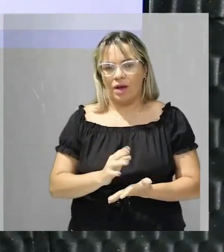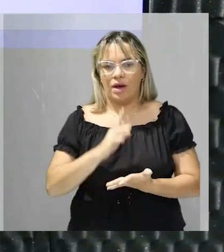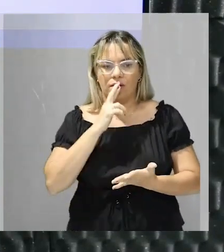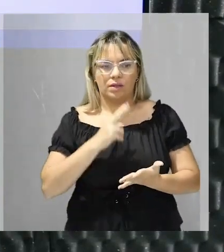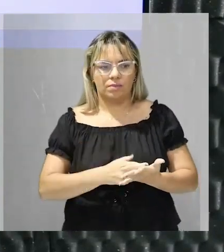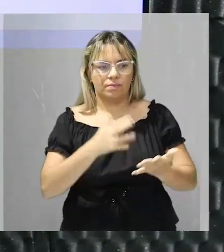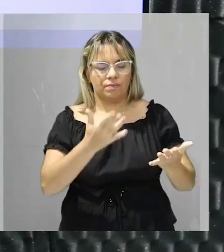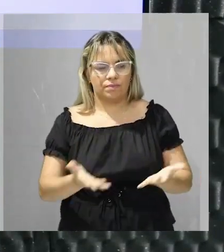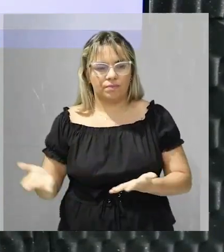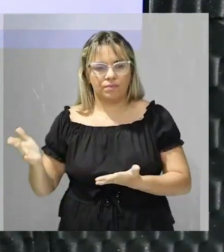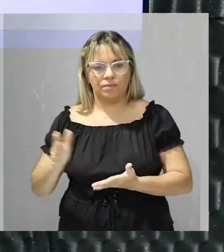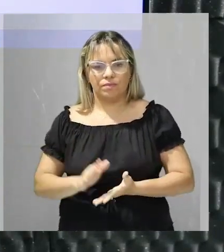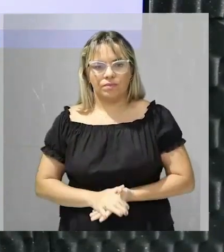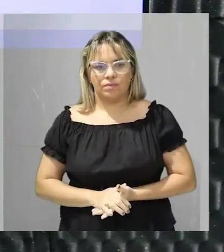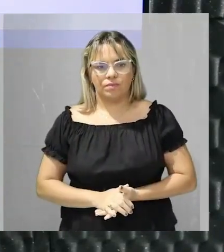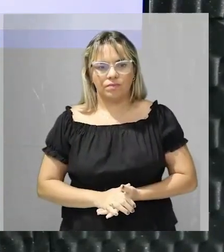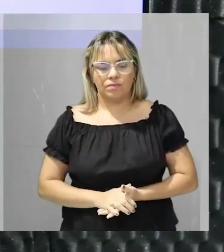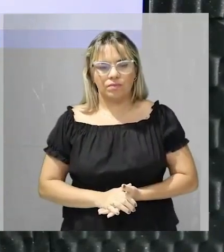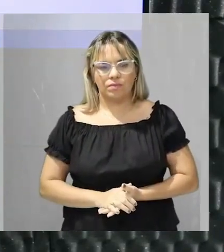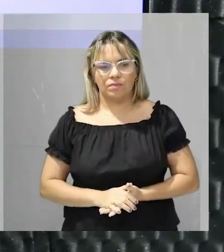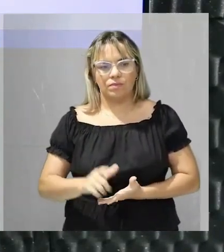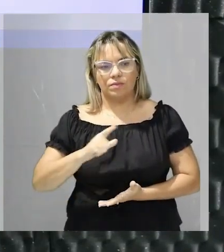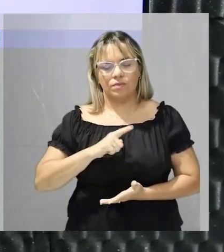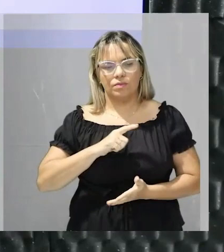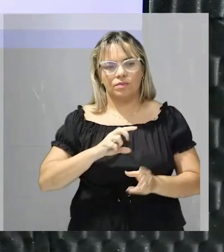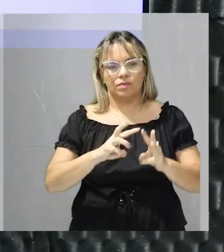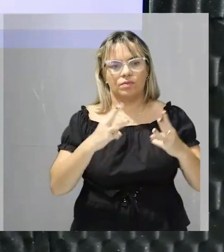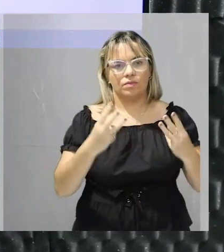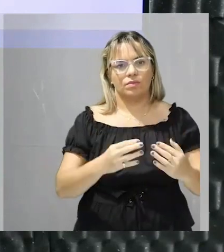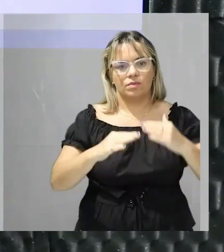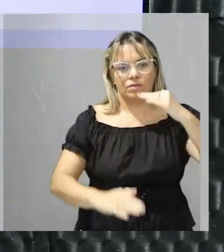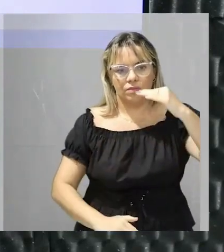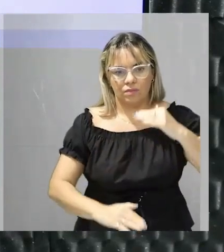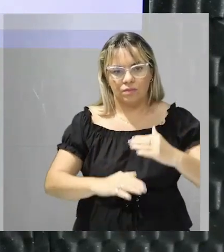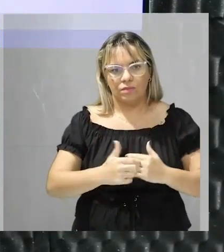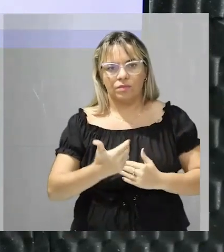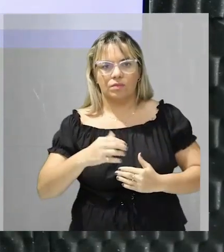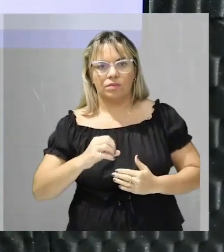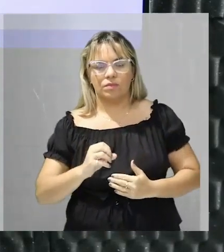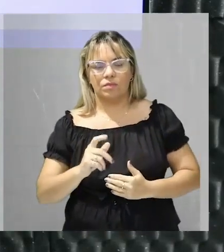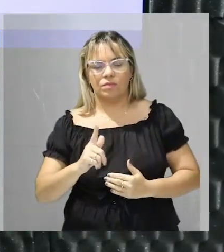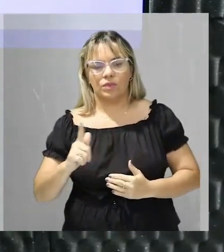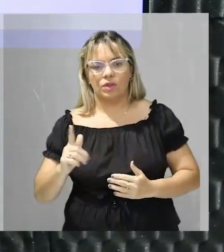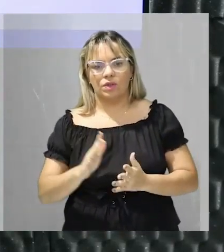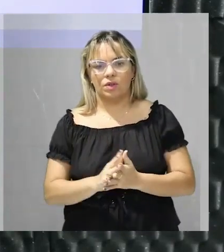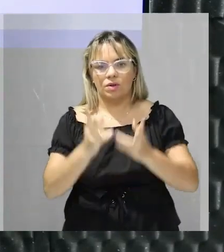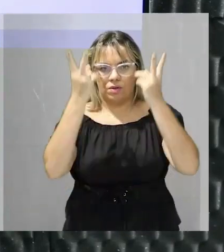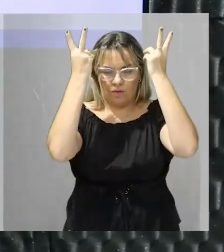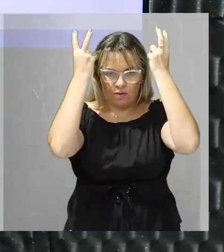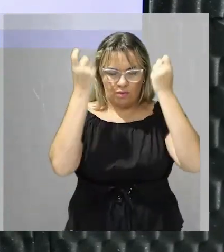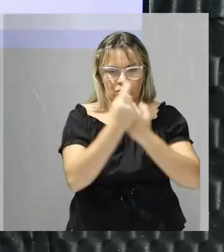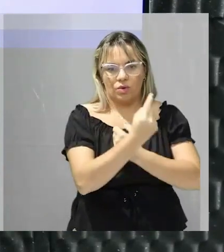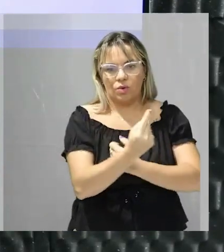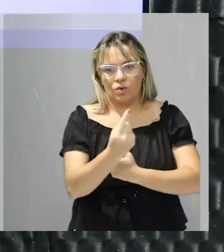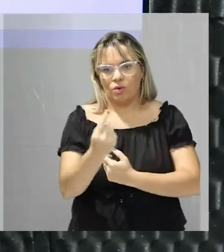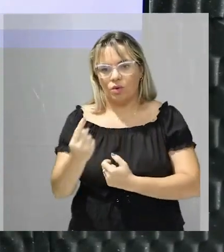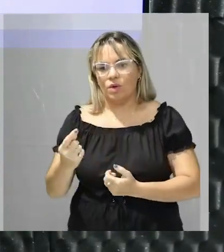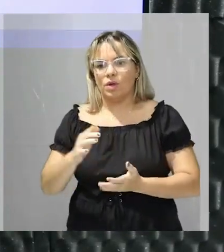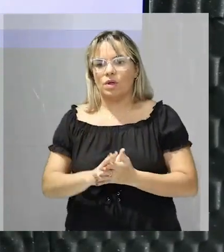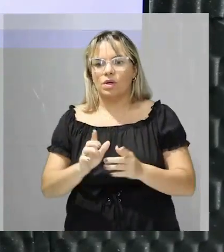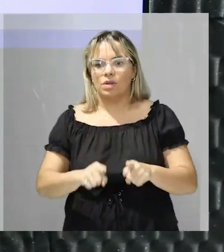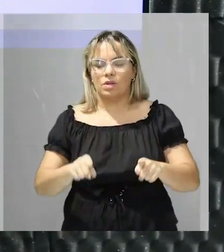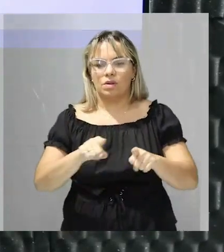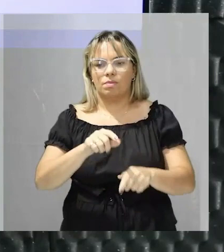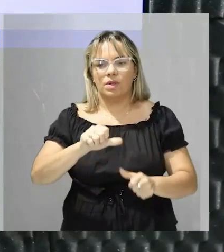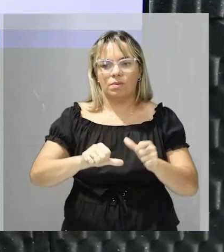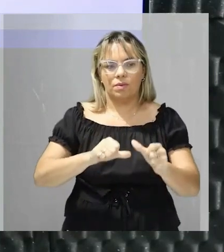eu tenho massa média 10 kg por Coelho temos também desvio padrão tá que é